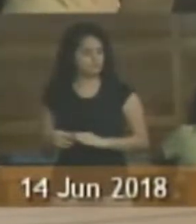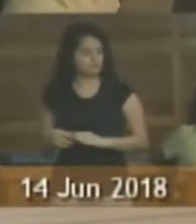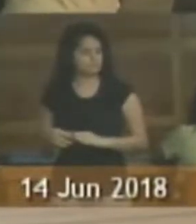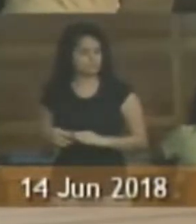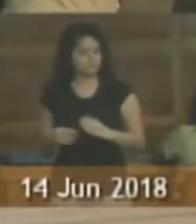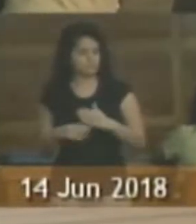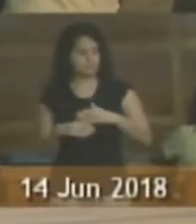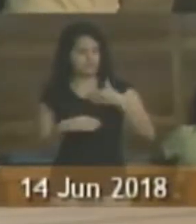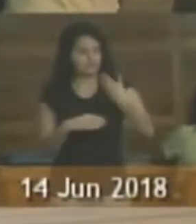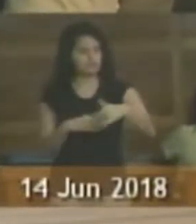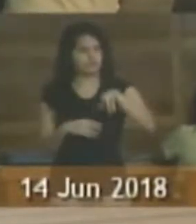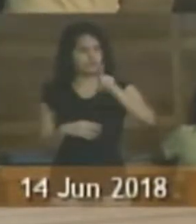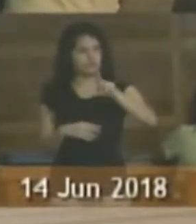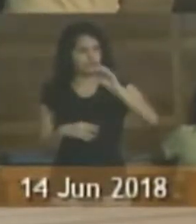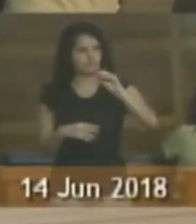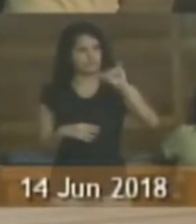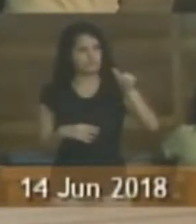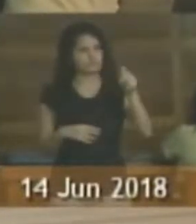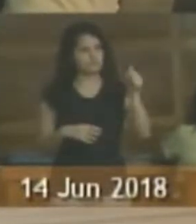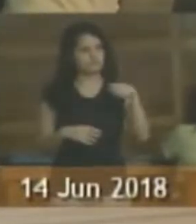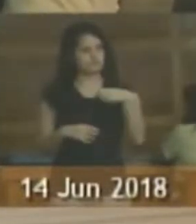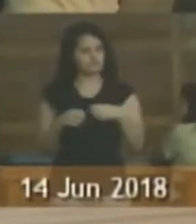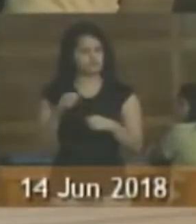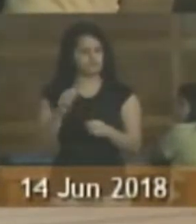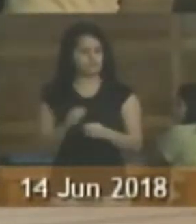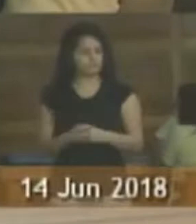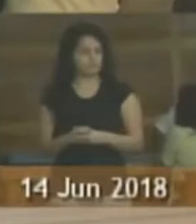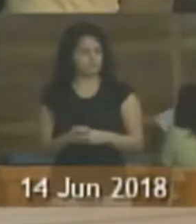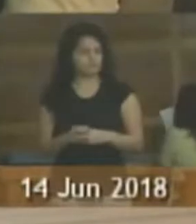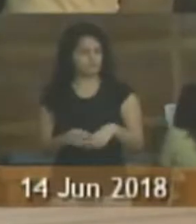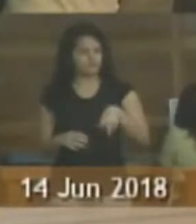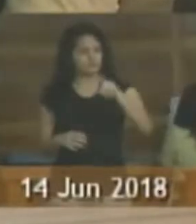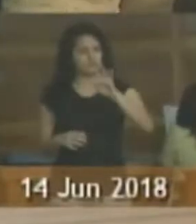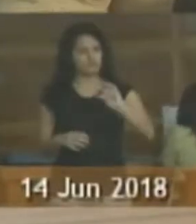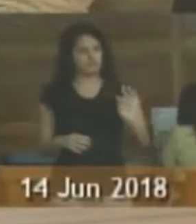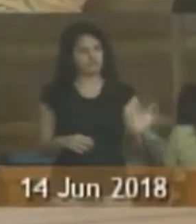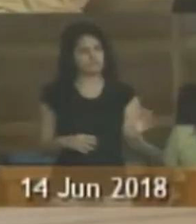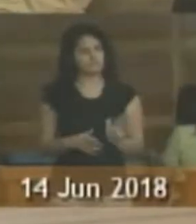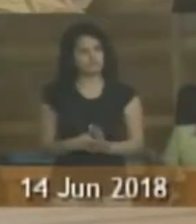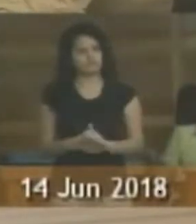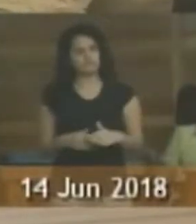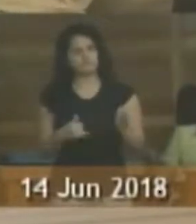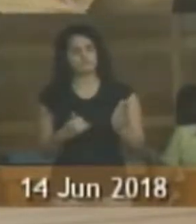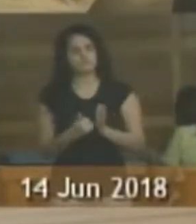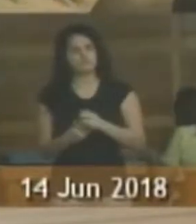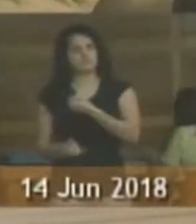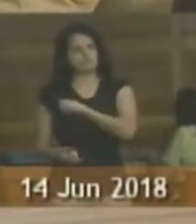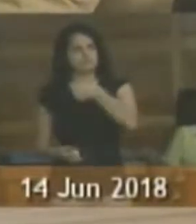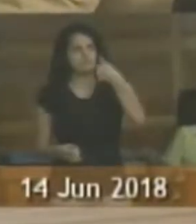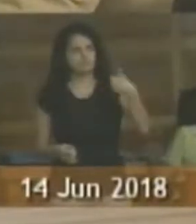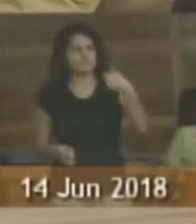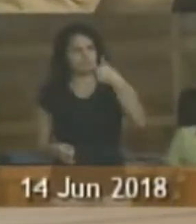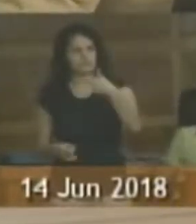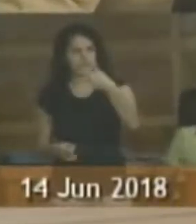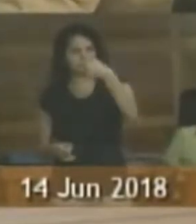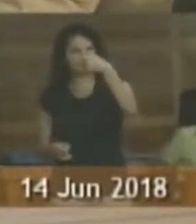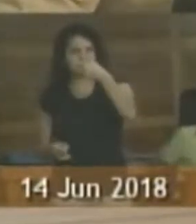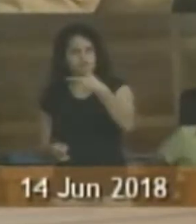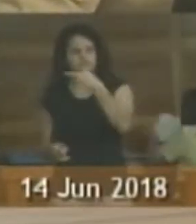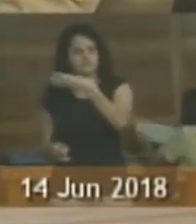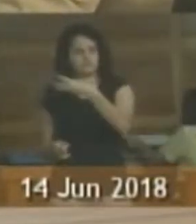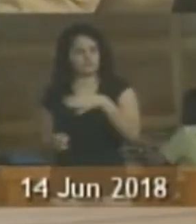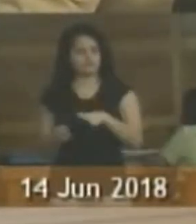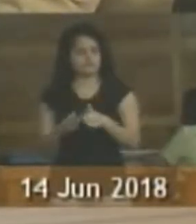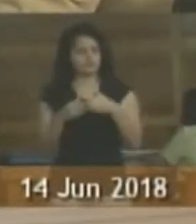em frente à loja Fábrica de Sorvetes e Congelados, no bairro Frade. Indicação 1224 de 2018, Flavinho